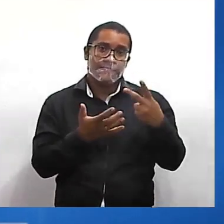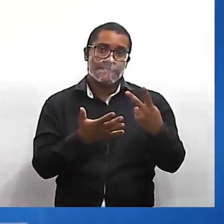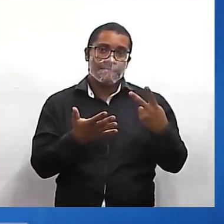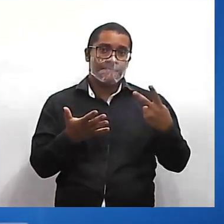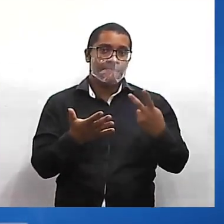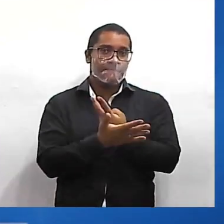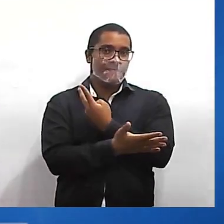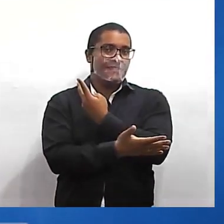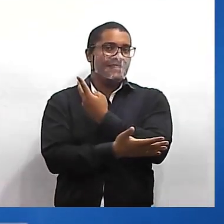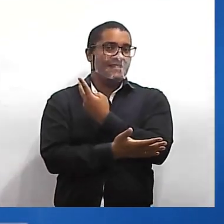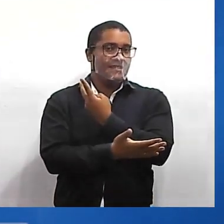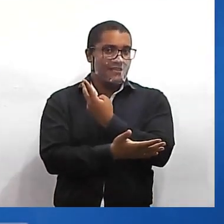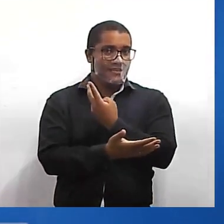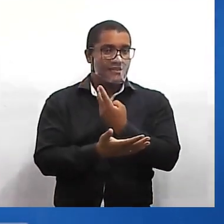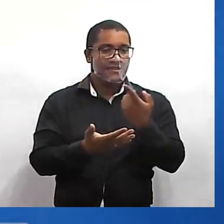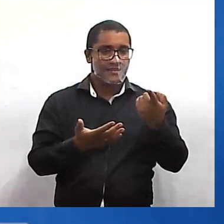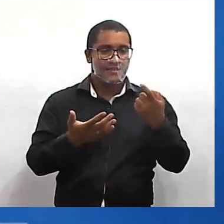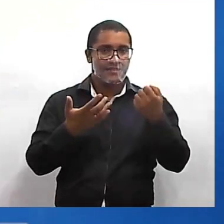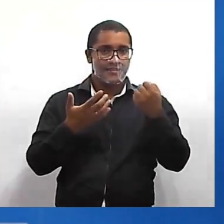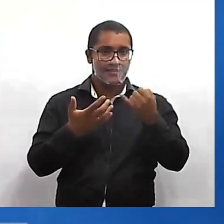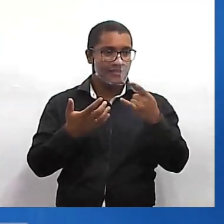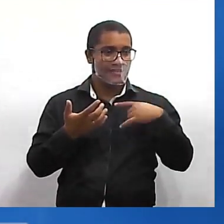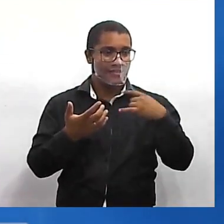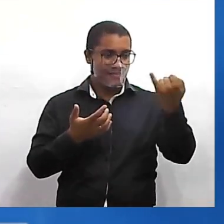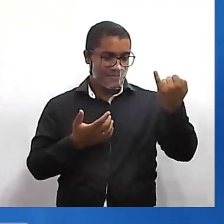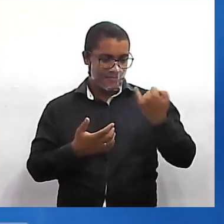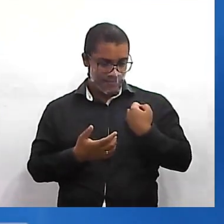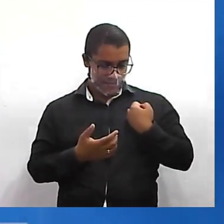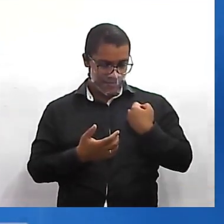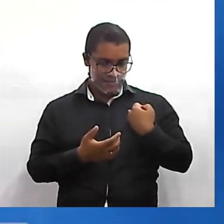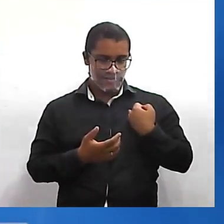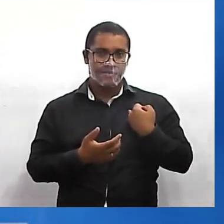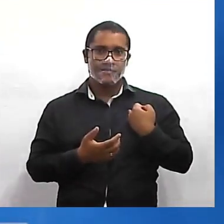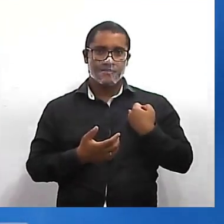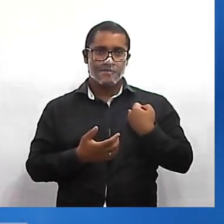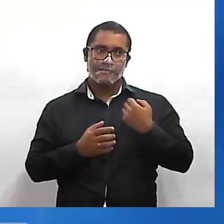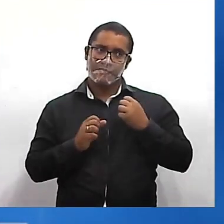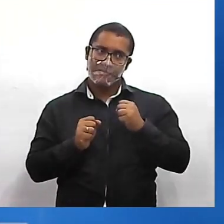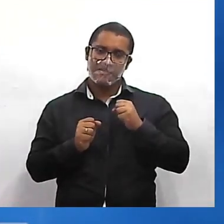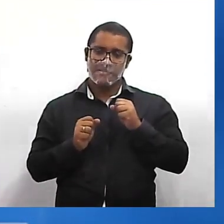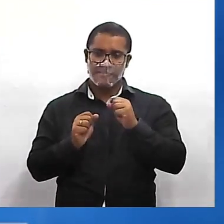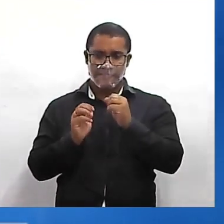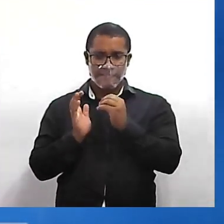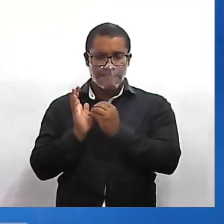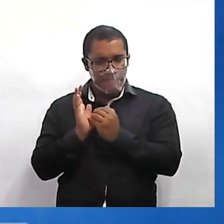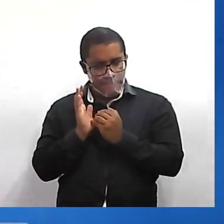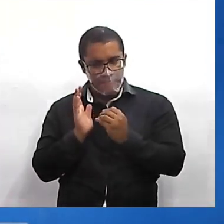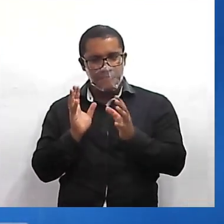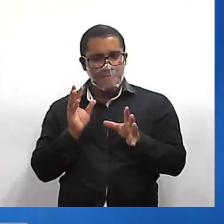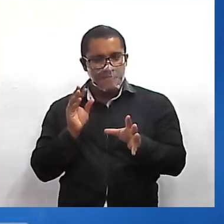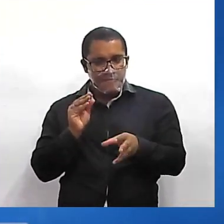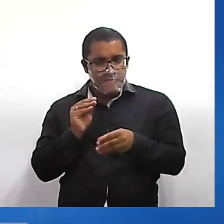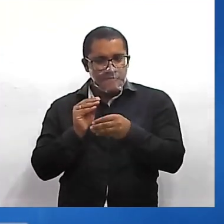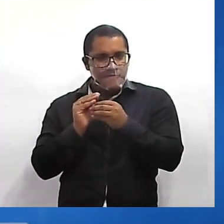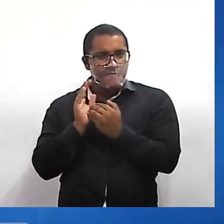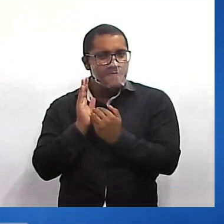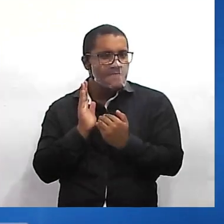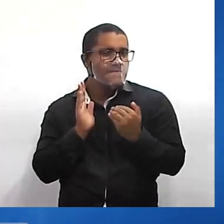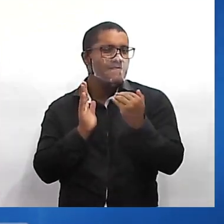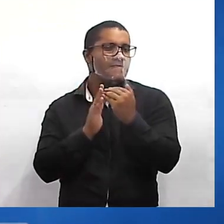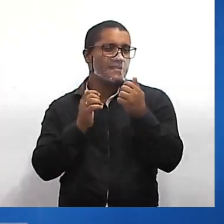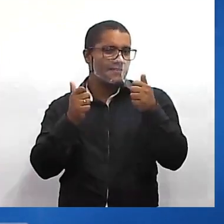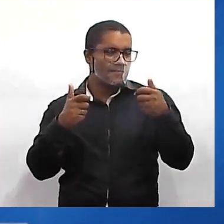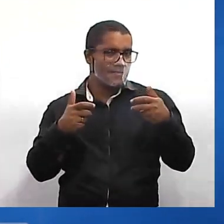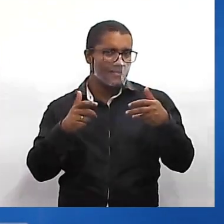gente levar para aquela máxima de quem conta um conto, aumenta um ponto, né? Então, geralmente as pessoas